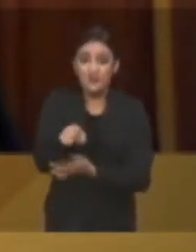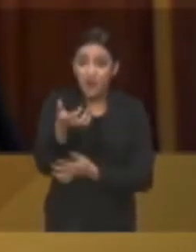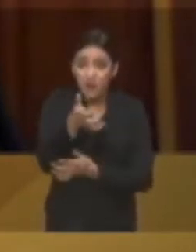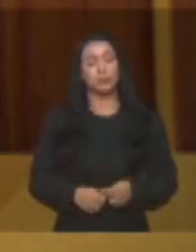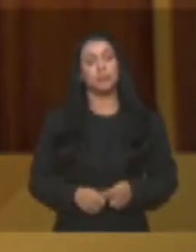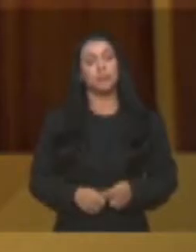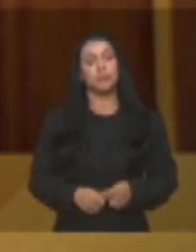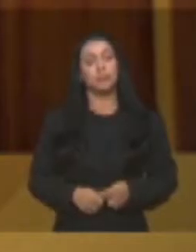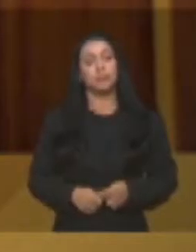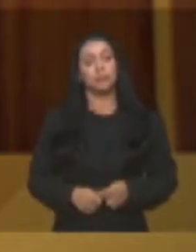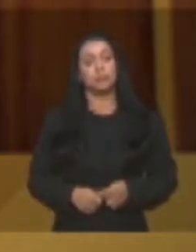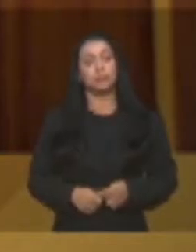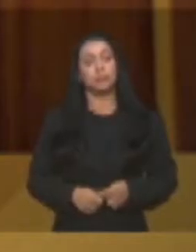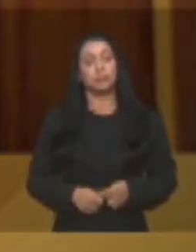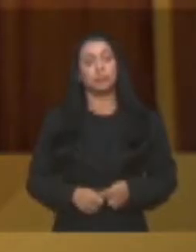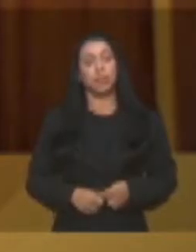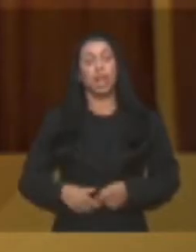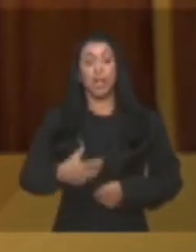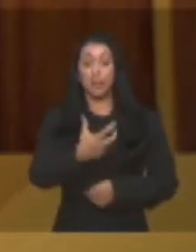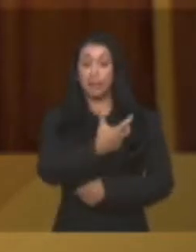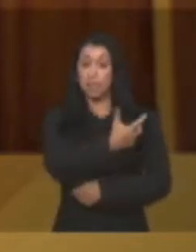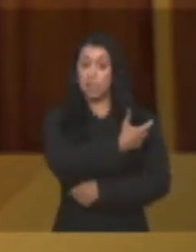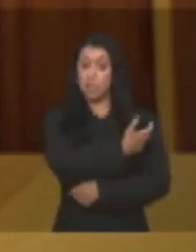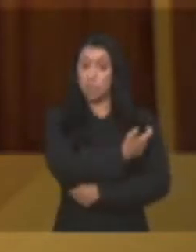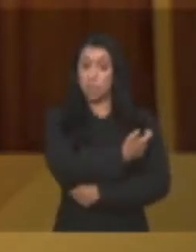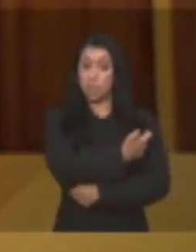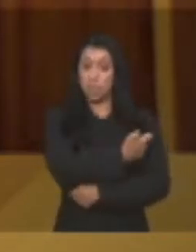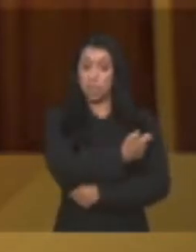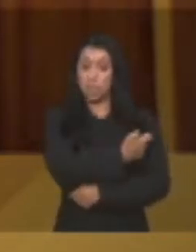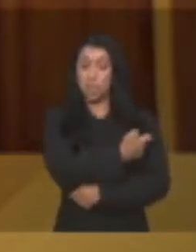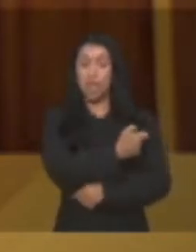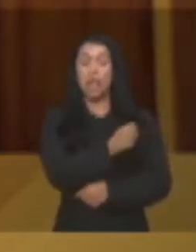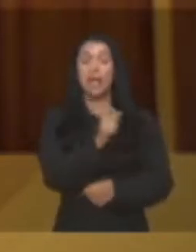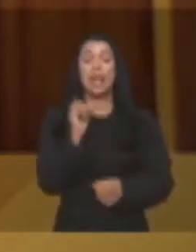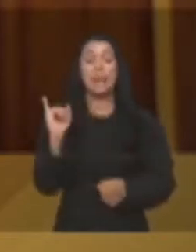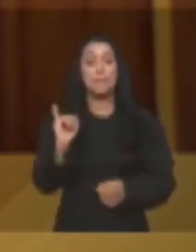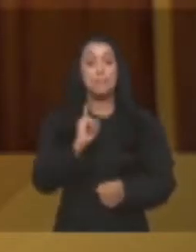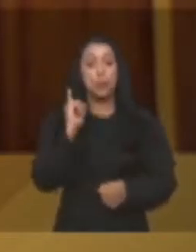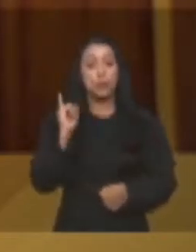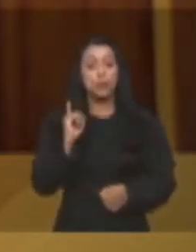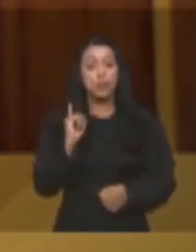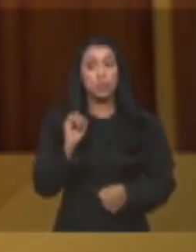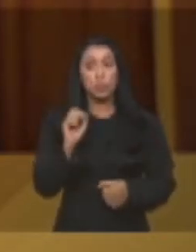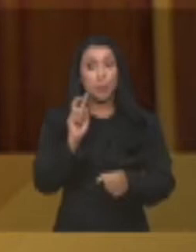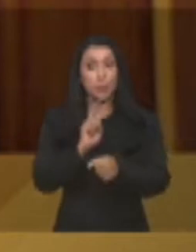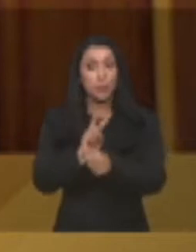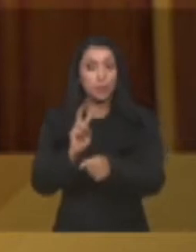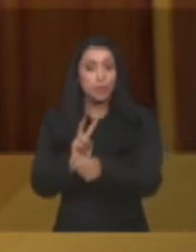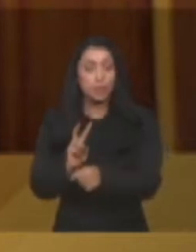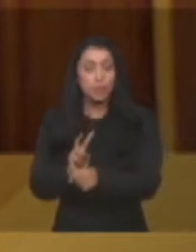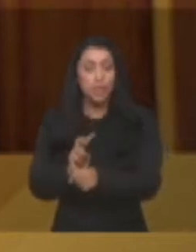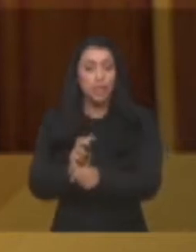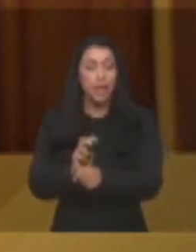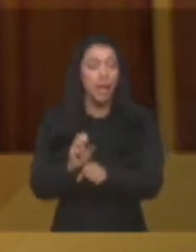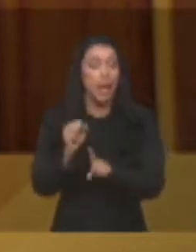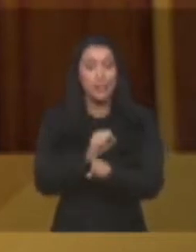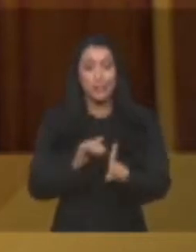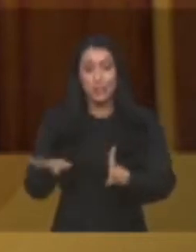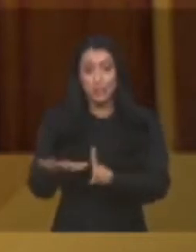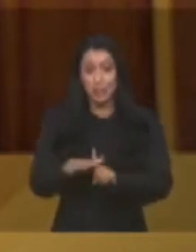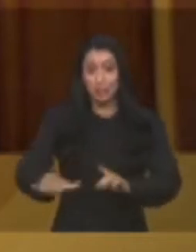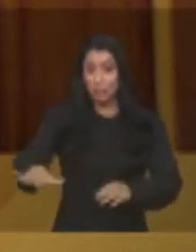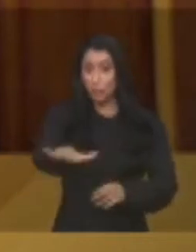sua vontade. A vacinação é importante para a proteção de toda a sociedade, não